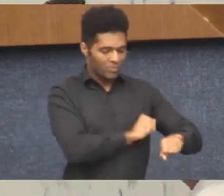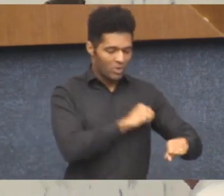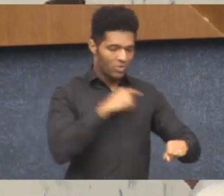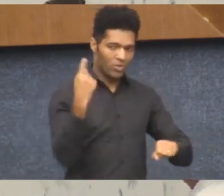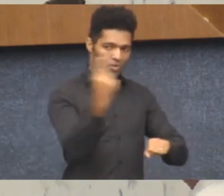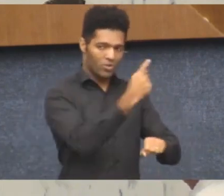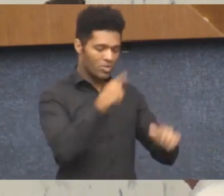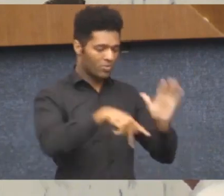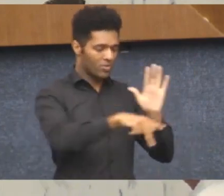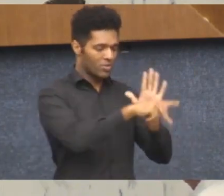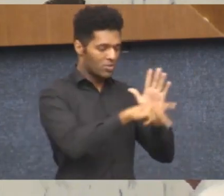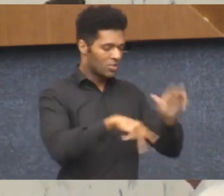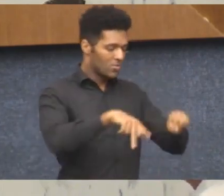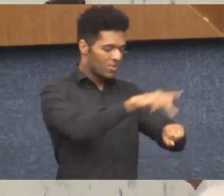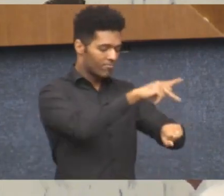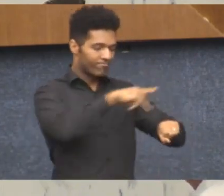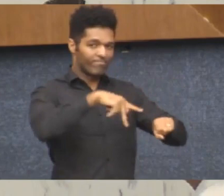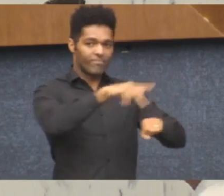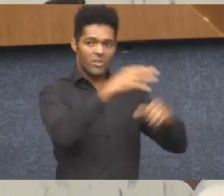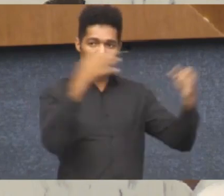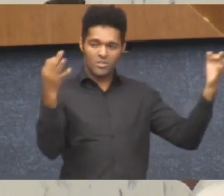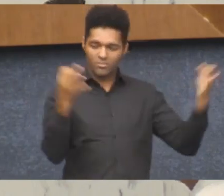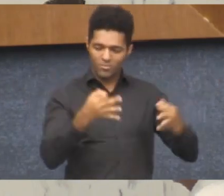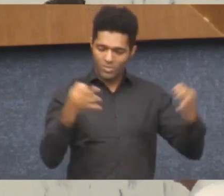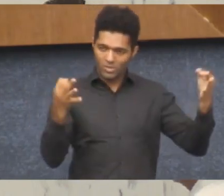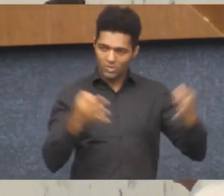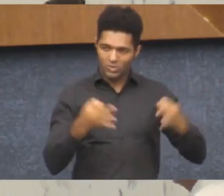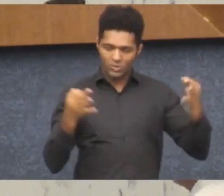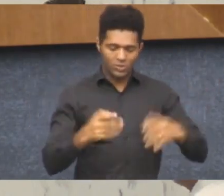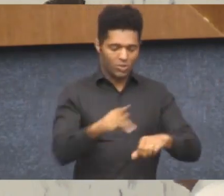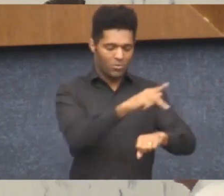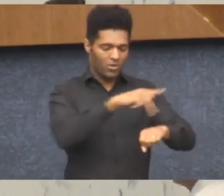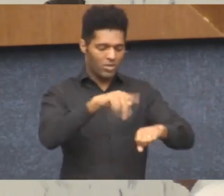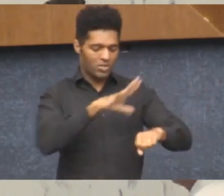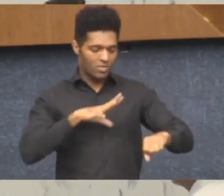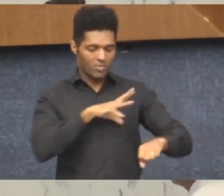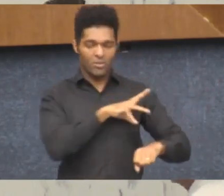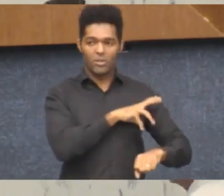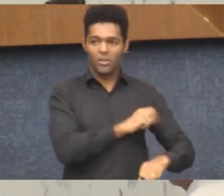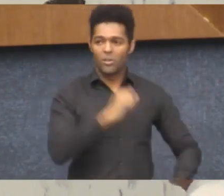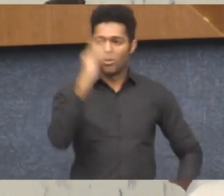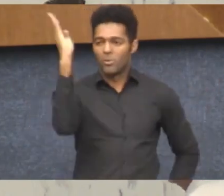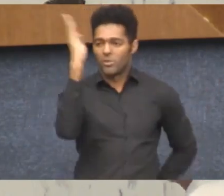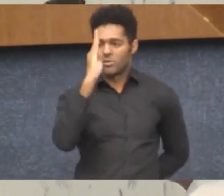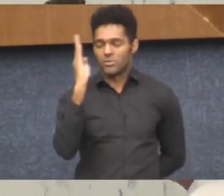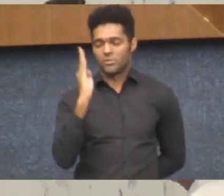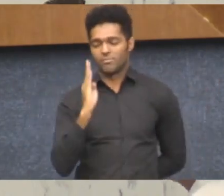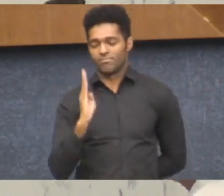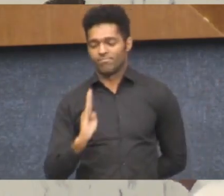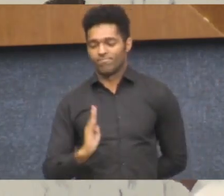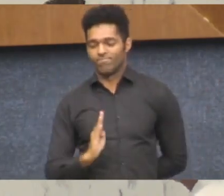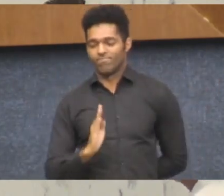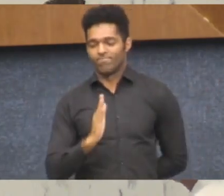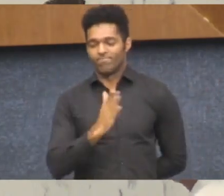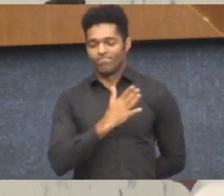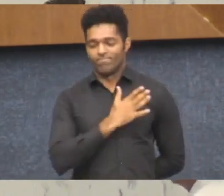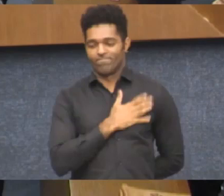amada, dos filhos deste solo és mãe gentil, pátria amada,